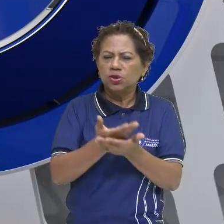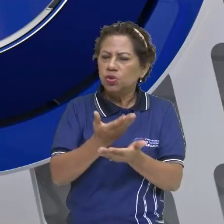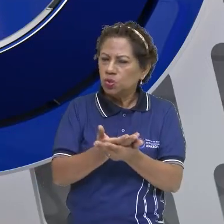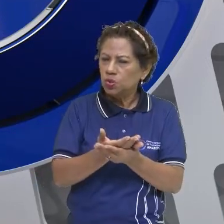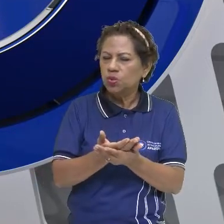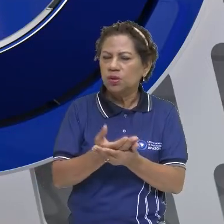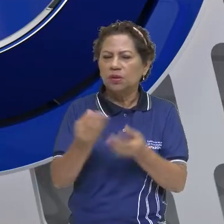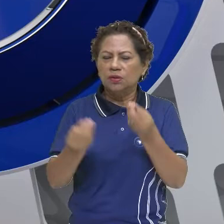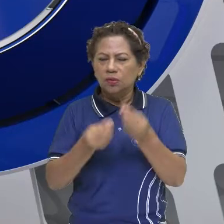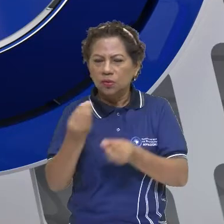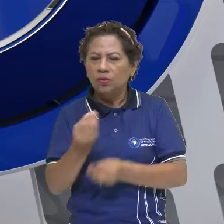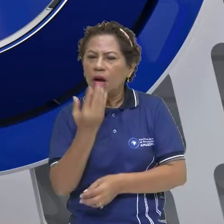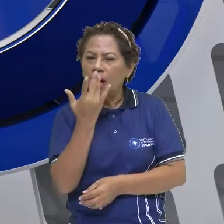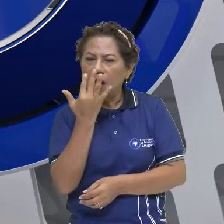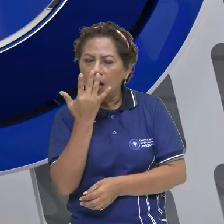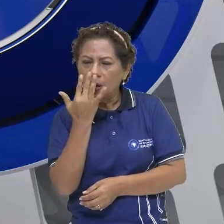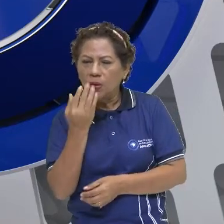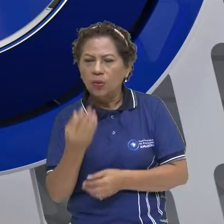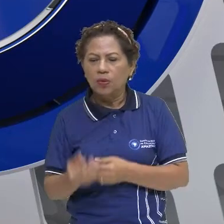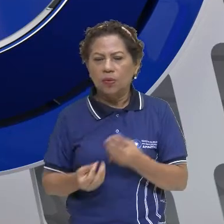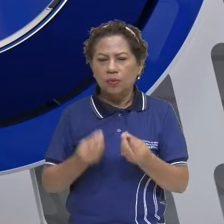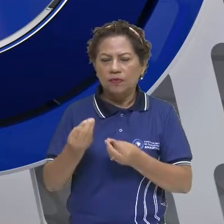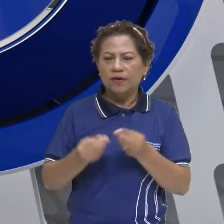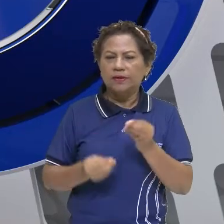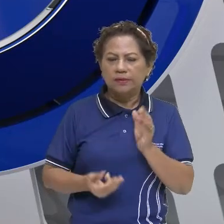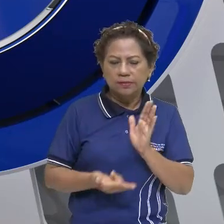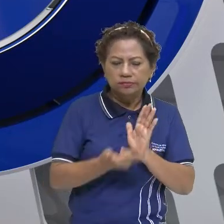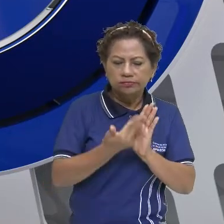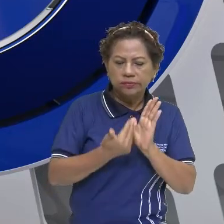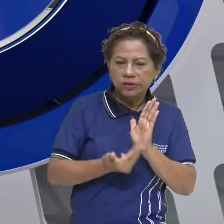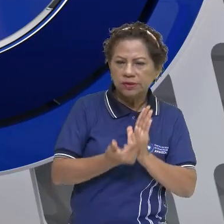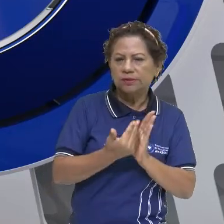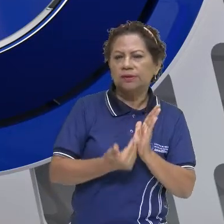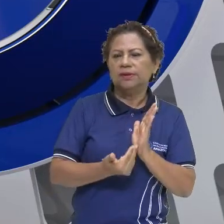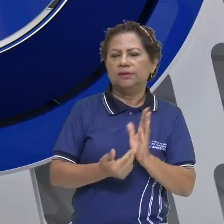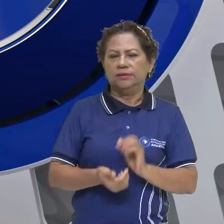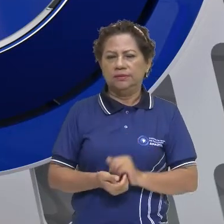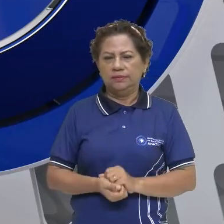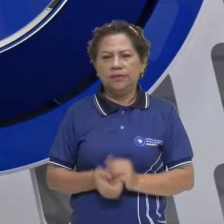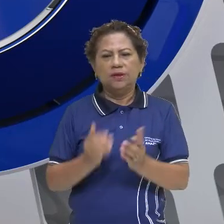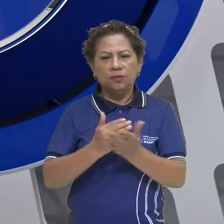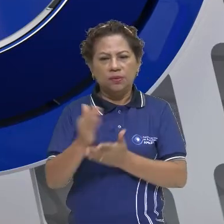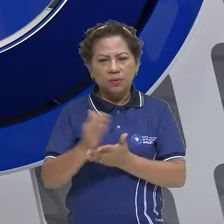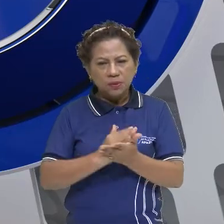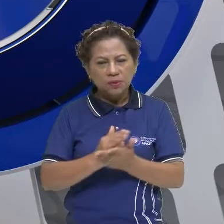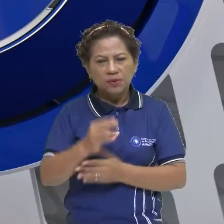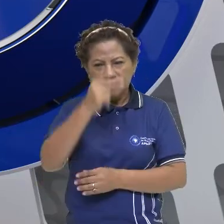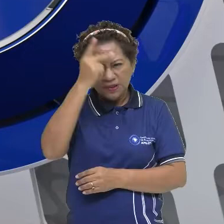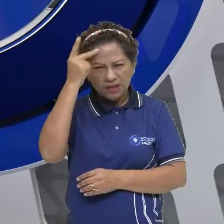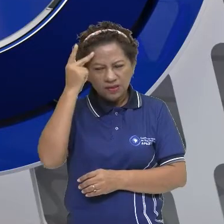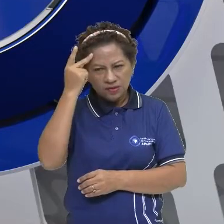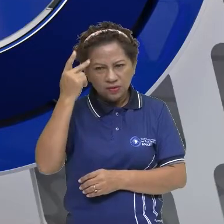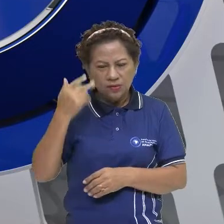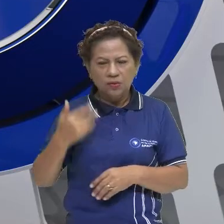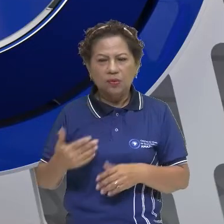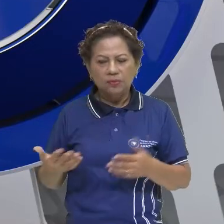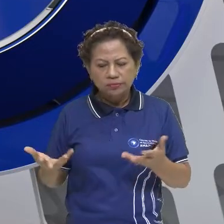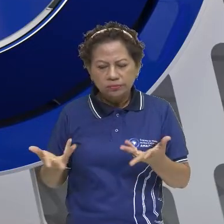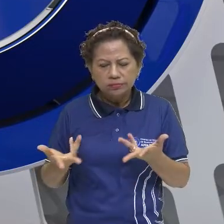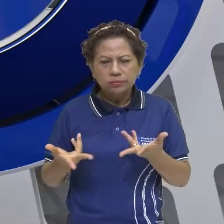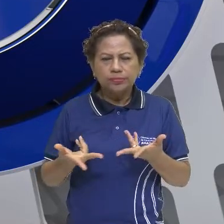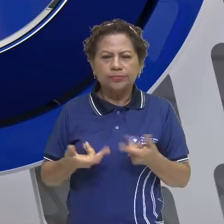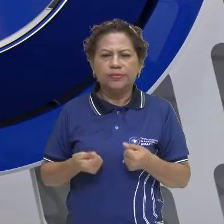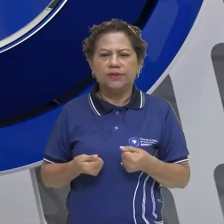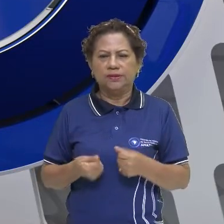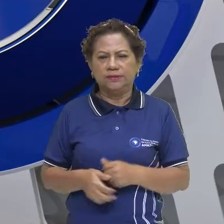a utilização das linhas. Tem gente que já tem, né, o dom de sair desenhando. Tenho certeza que aí, nas